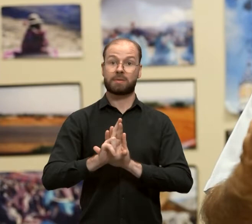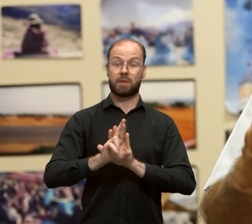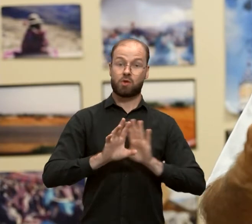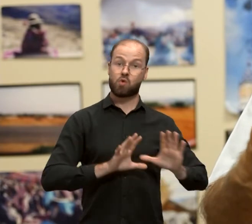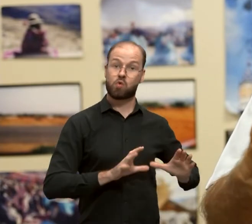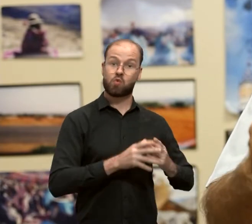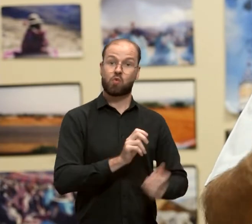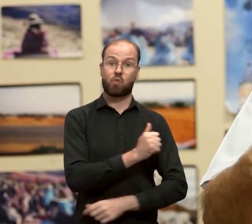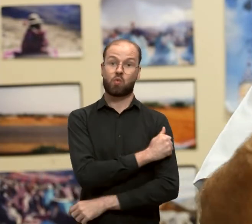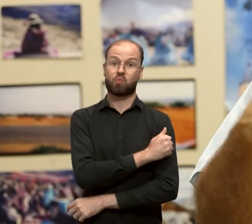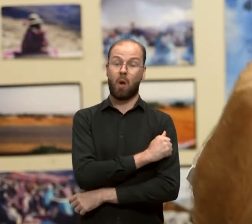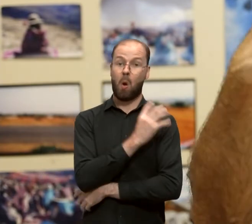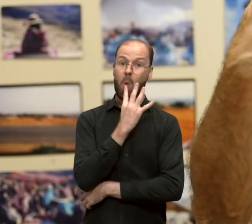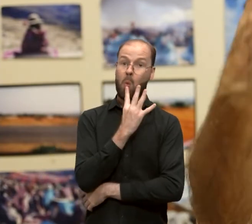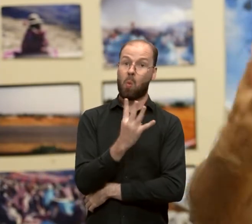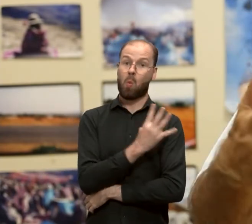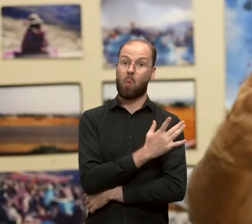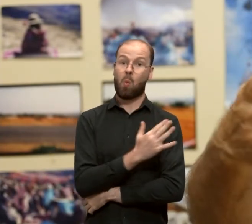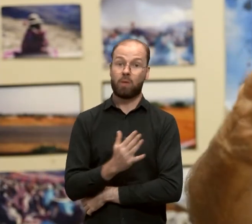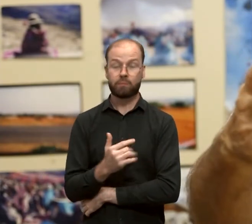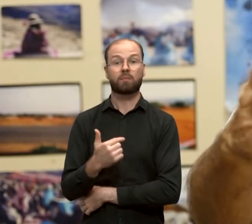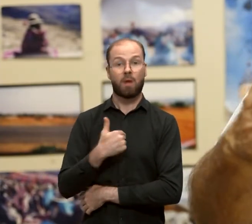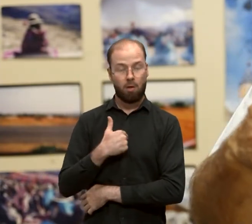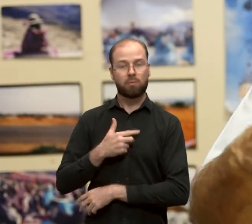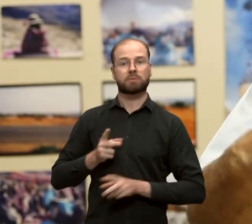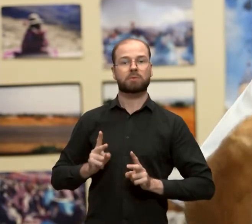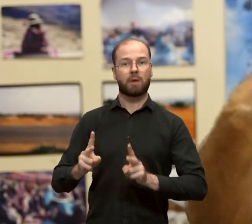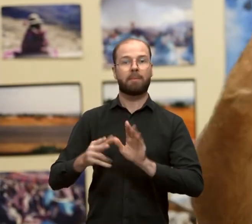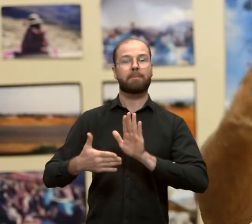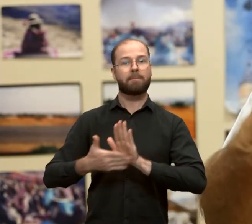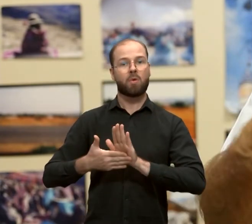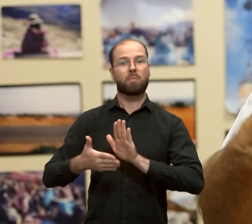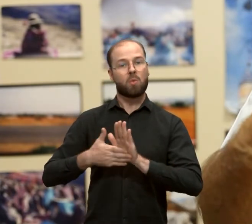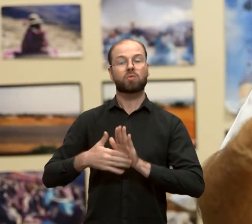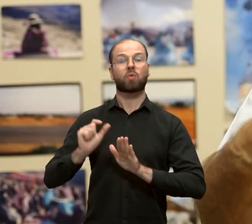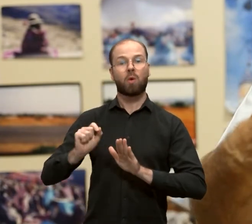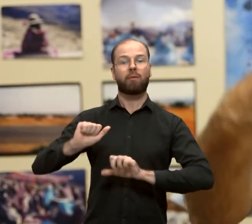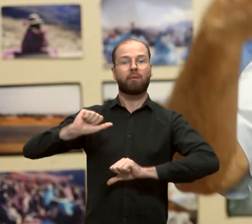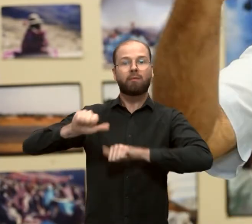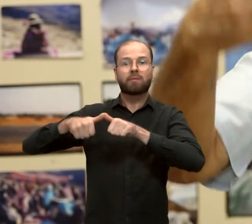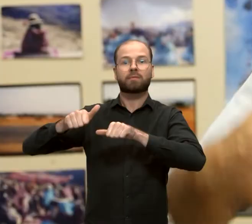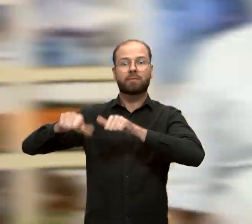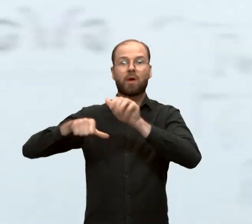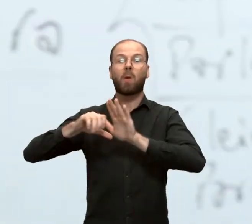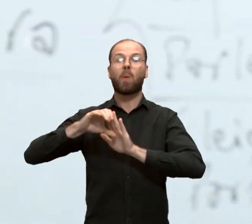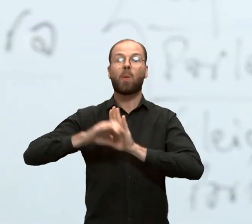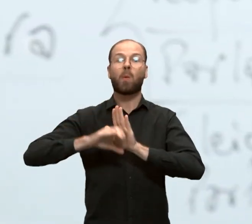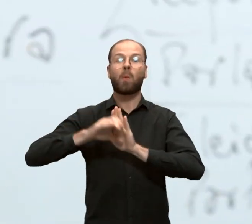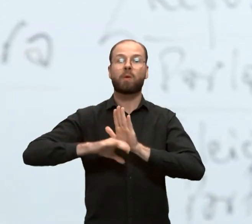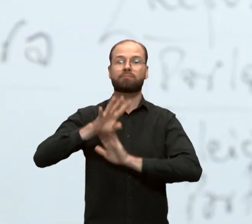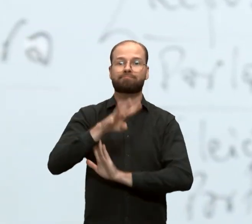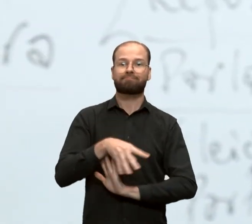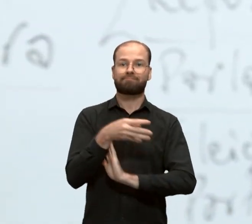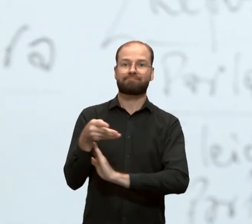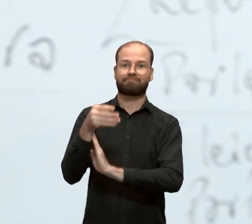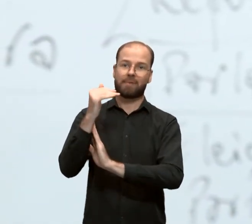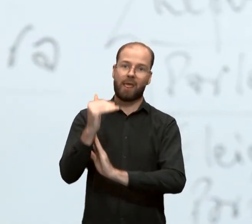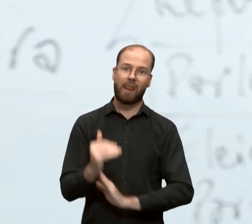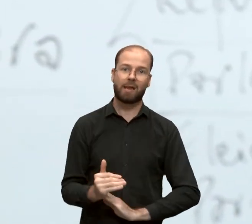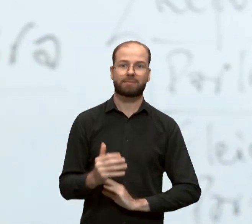os 4 anos. E aí a gente fazia uma proposta para alterar a grade curricular.